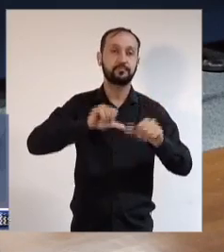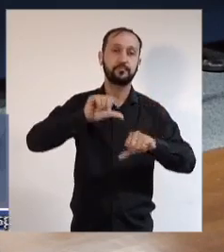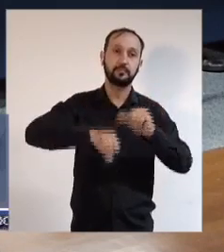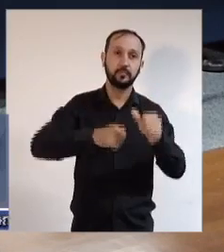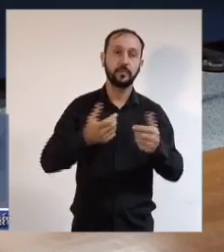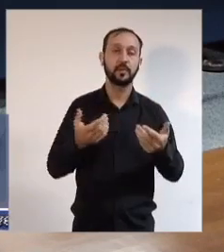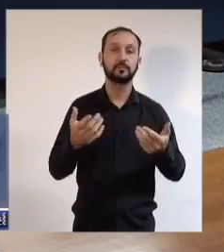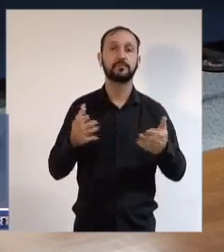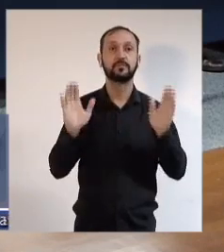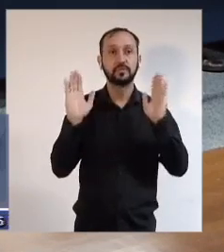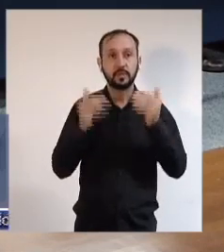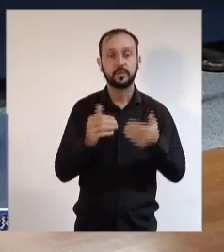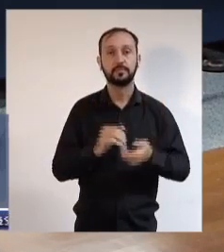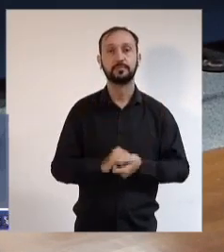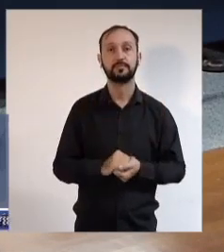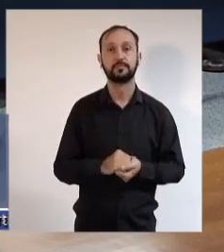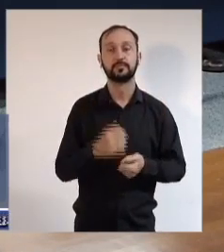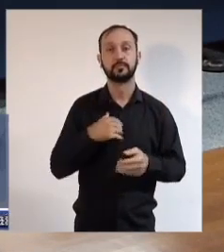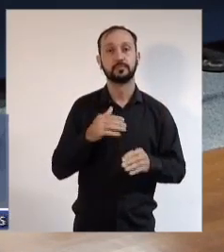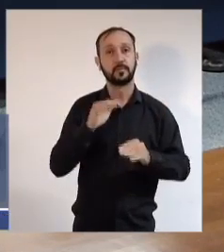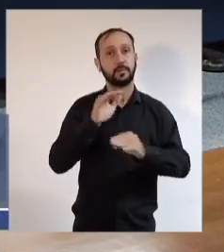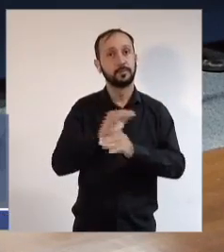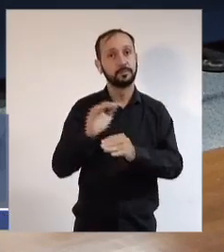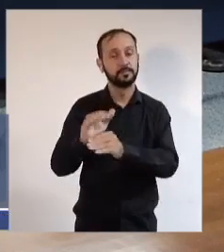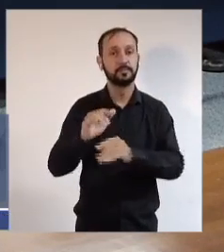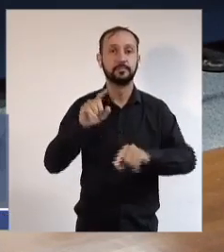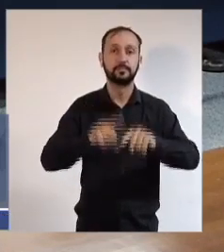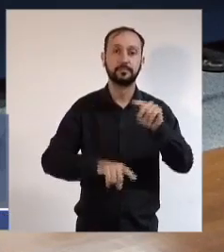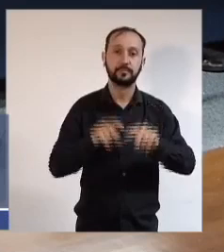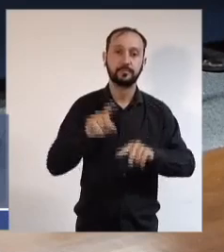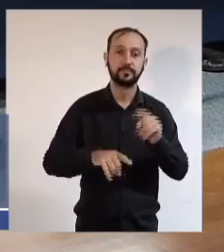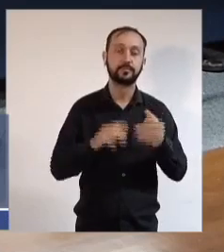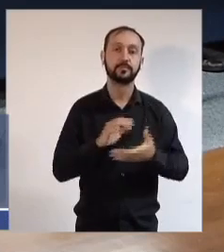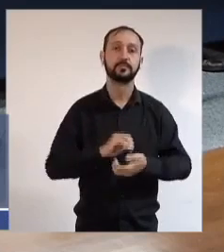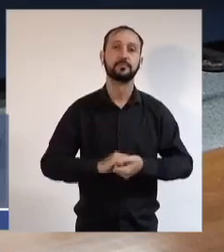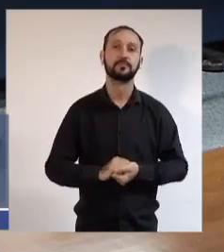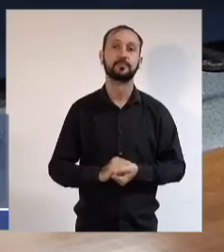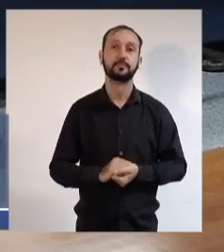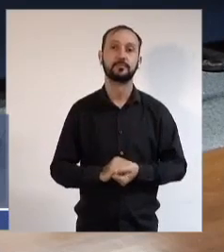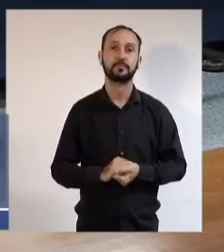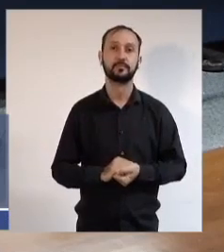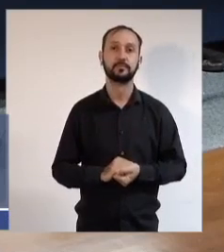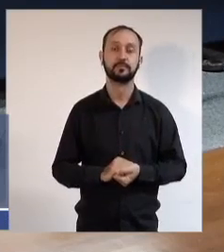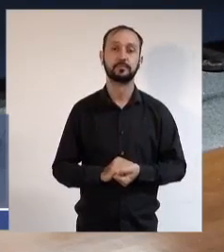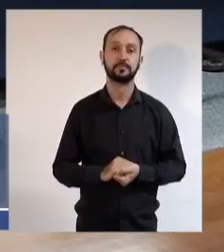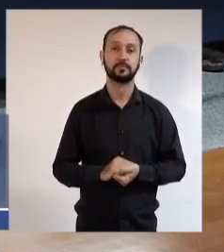nossa praia é o nosso subsídio alteração das da